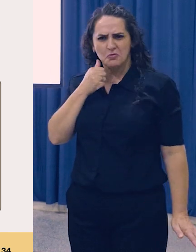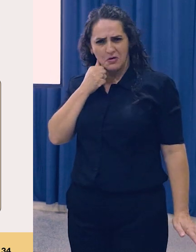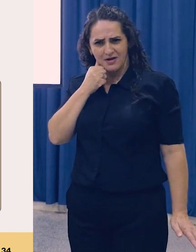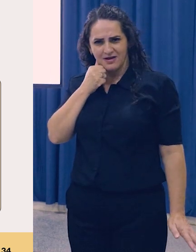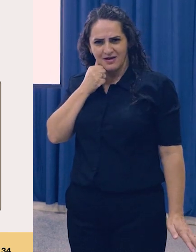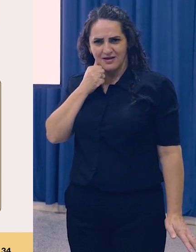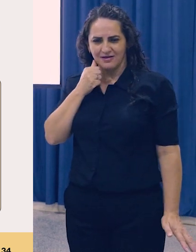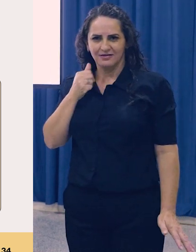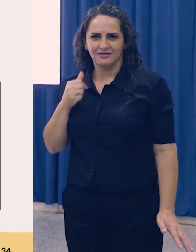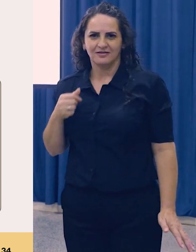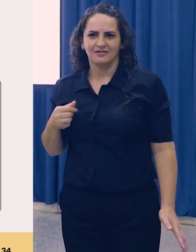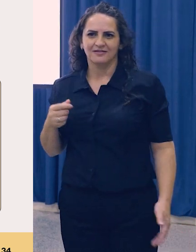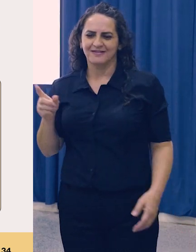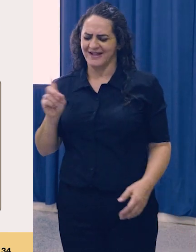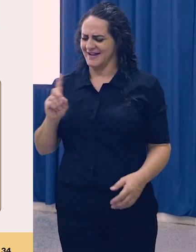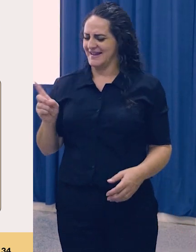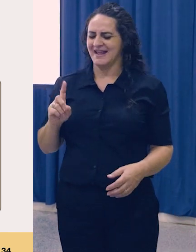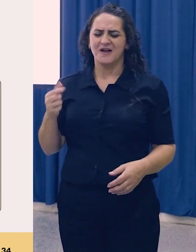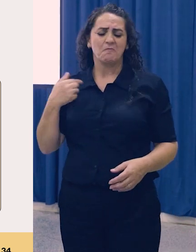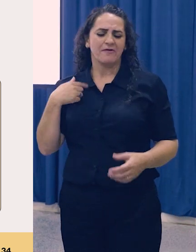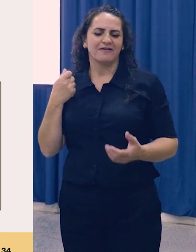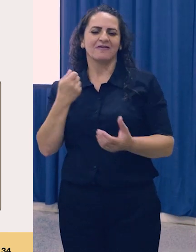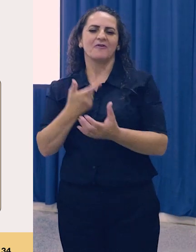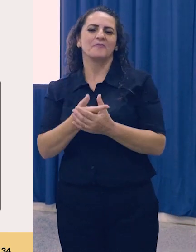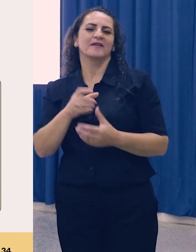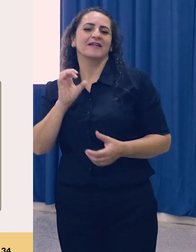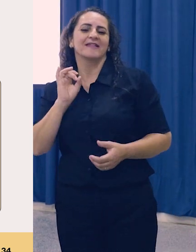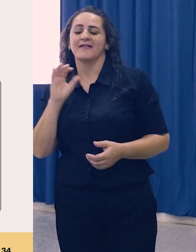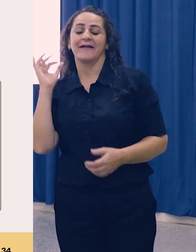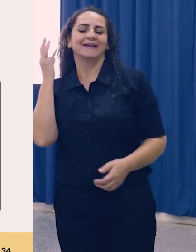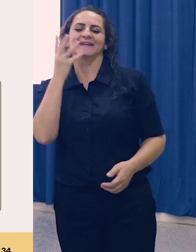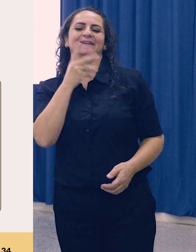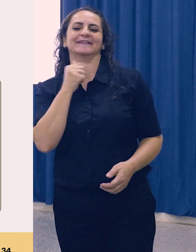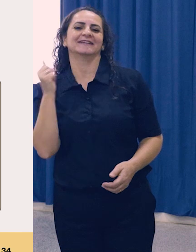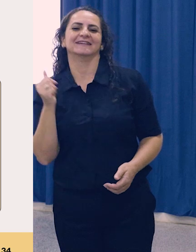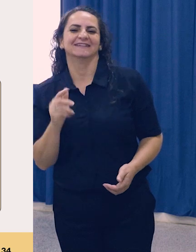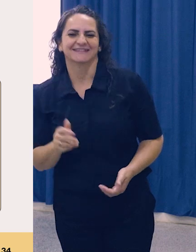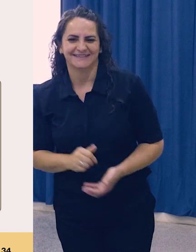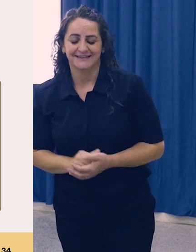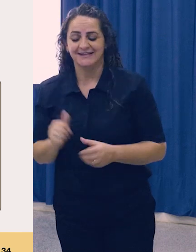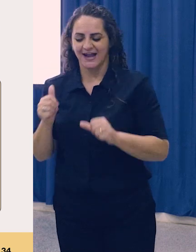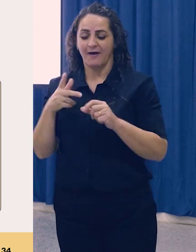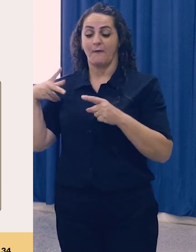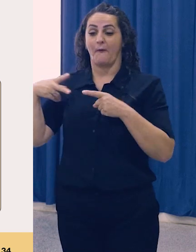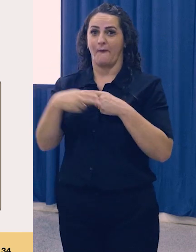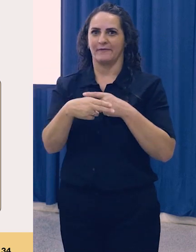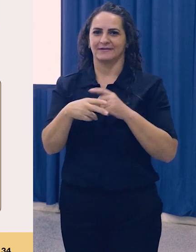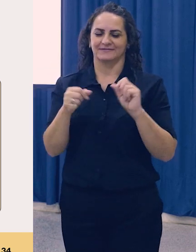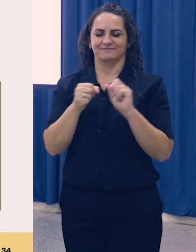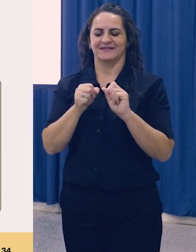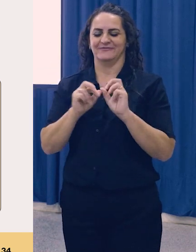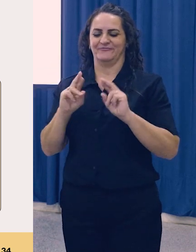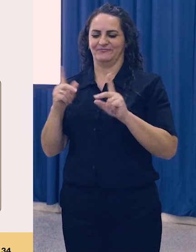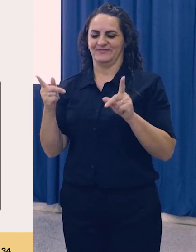Só Lindezas. E aí eles cortam e acham muito forçado, então eles decidem fazer de outro jeito.